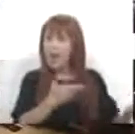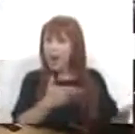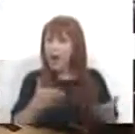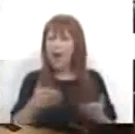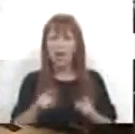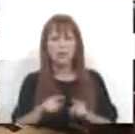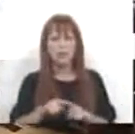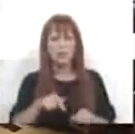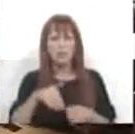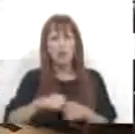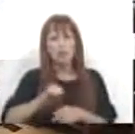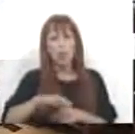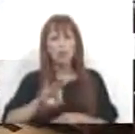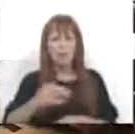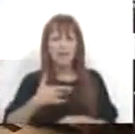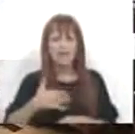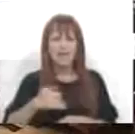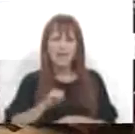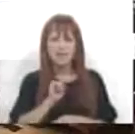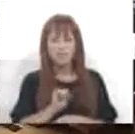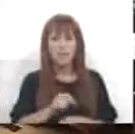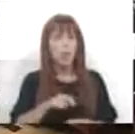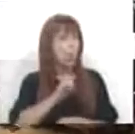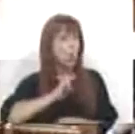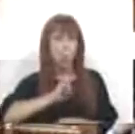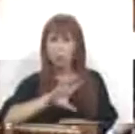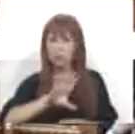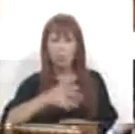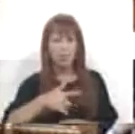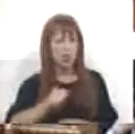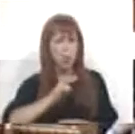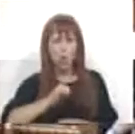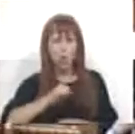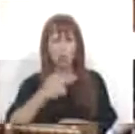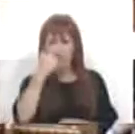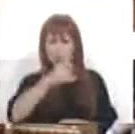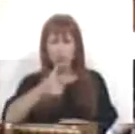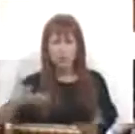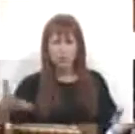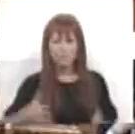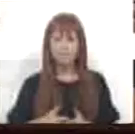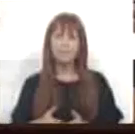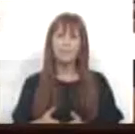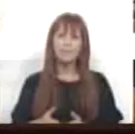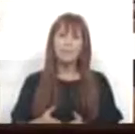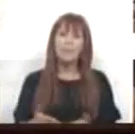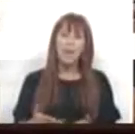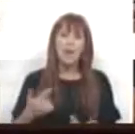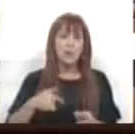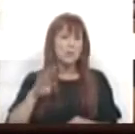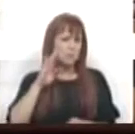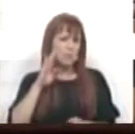este o voto contra do PSD e CDS, contra o país, contra as pessoas.